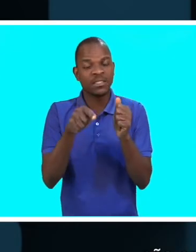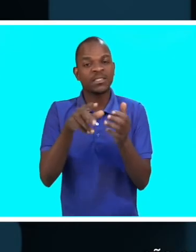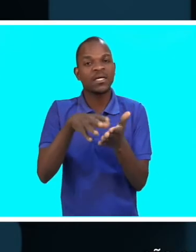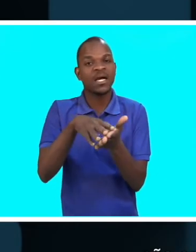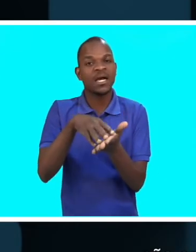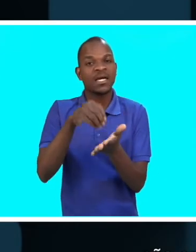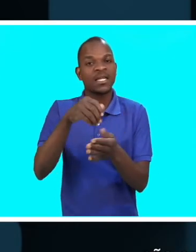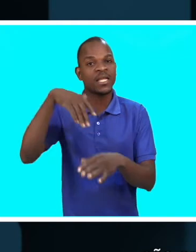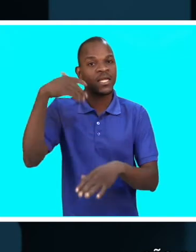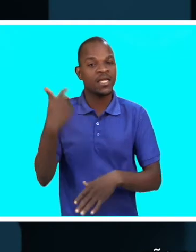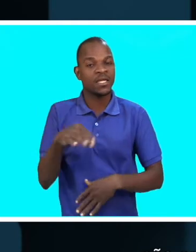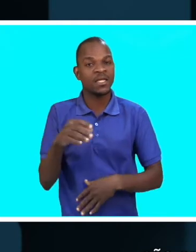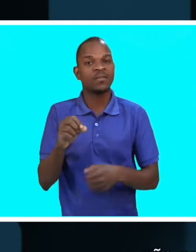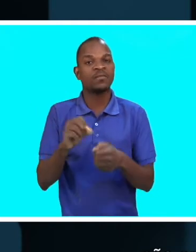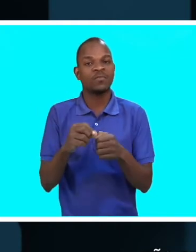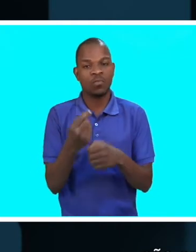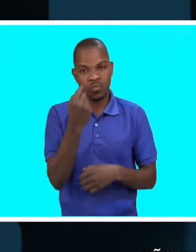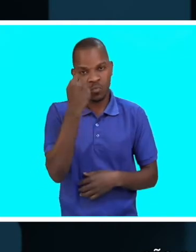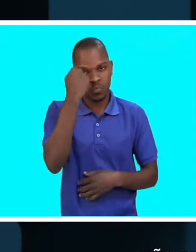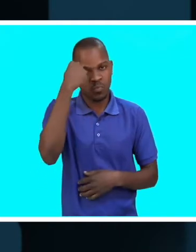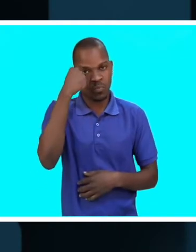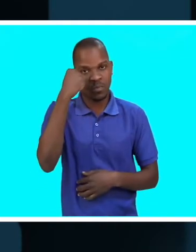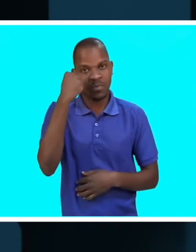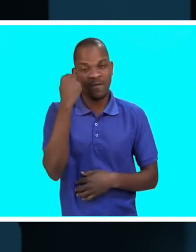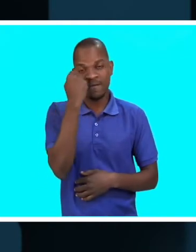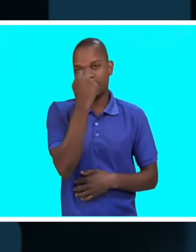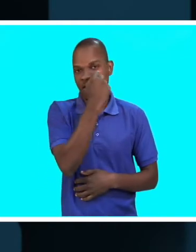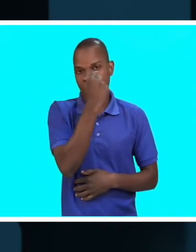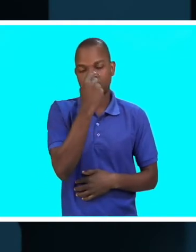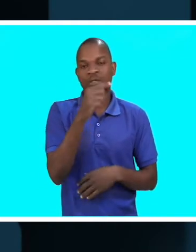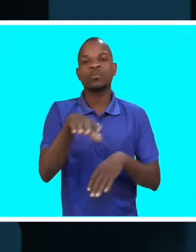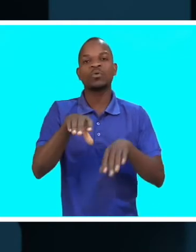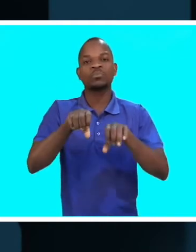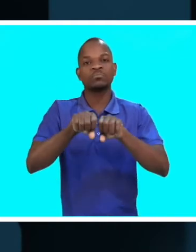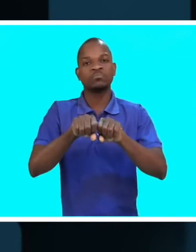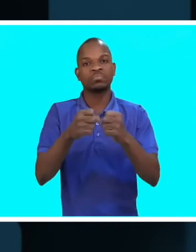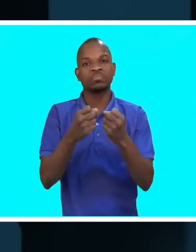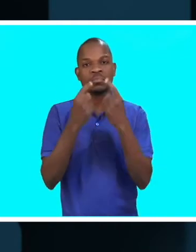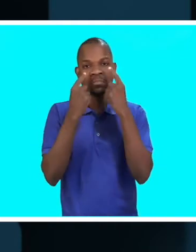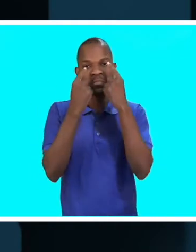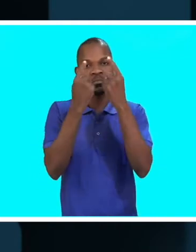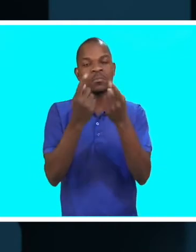é a arreia quente que entrou na visão e que a destruiu.